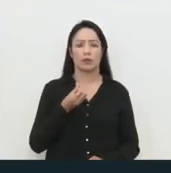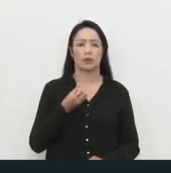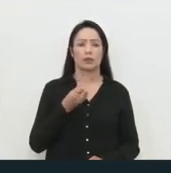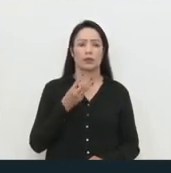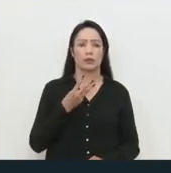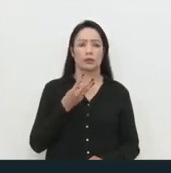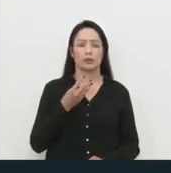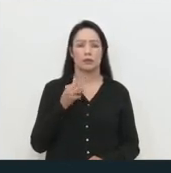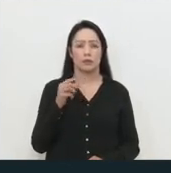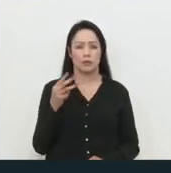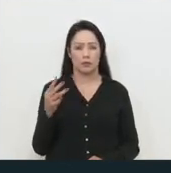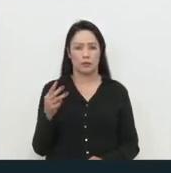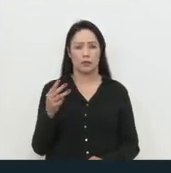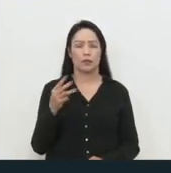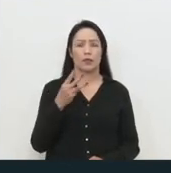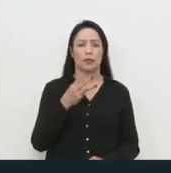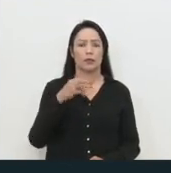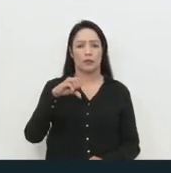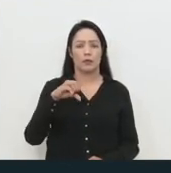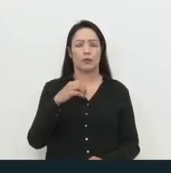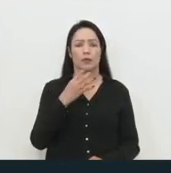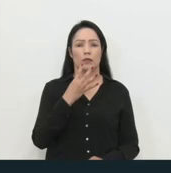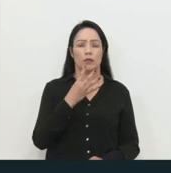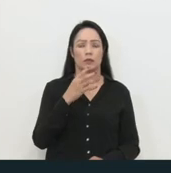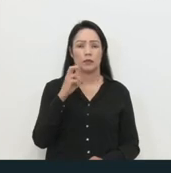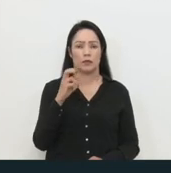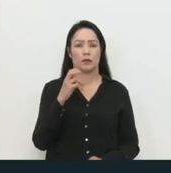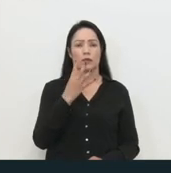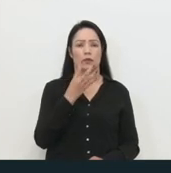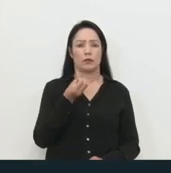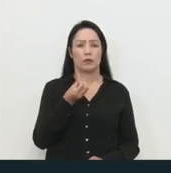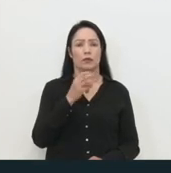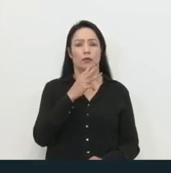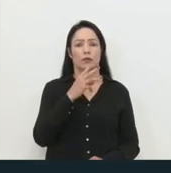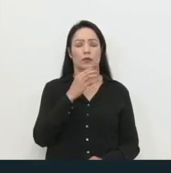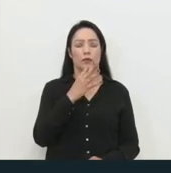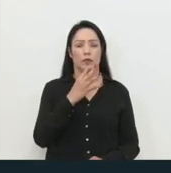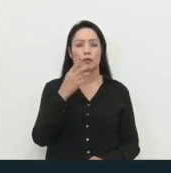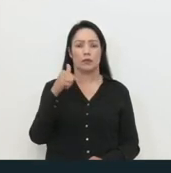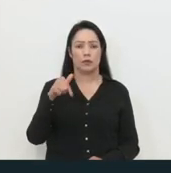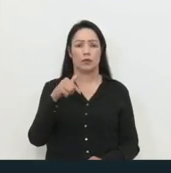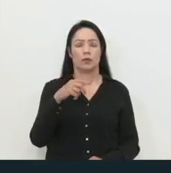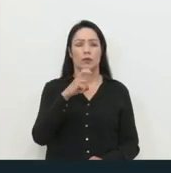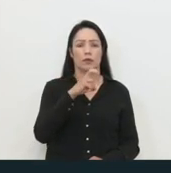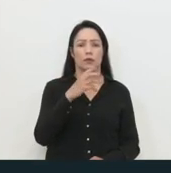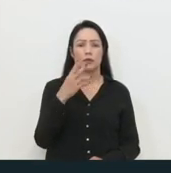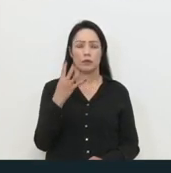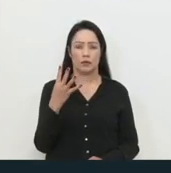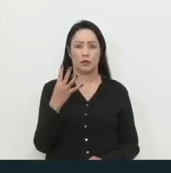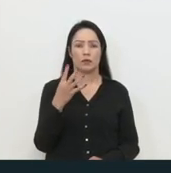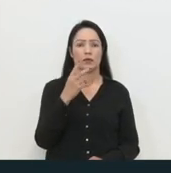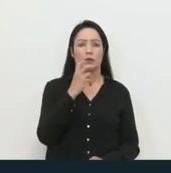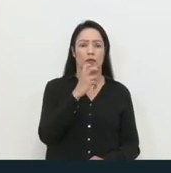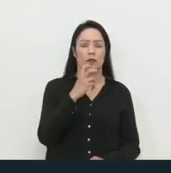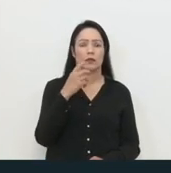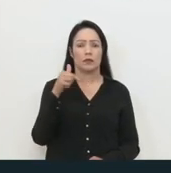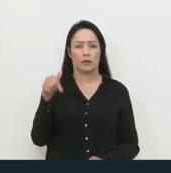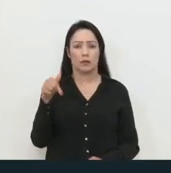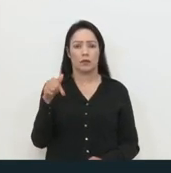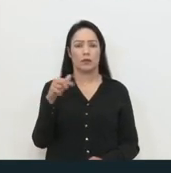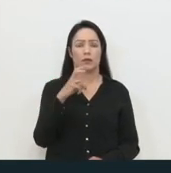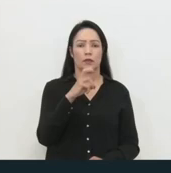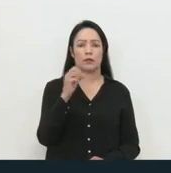nono quadragésimo quinto quadragésimo sexto quadragésimo sétimo quinquagésimo quarto quinquagésimo sétimo quinquagésimo